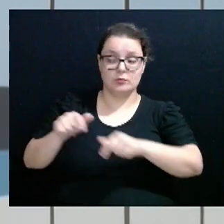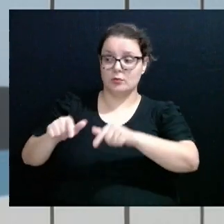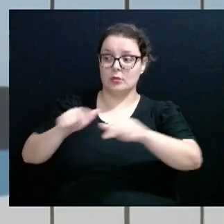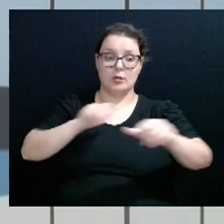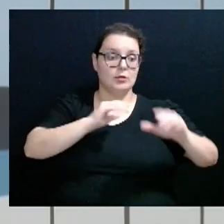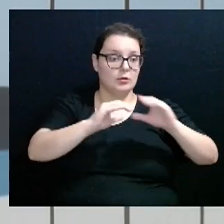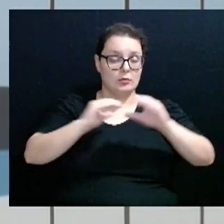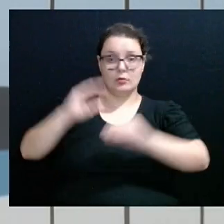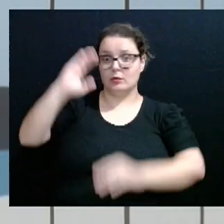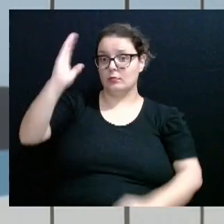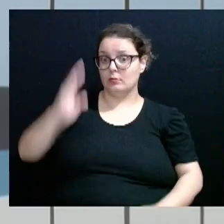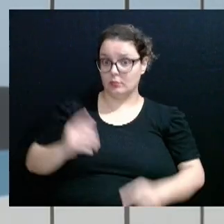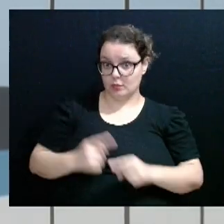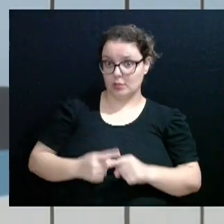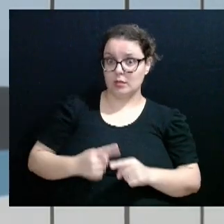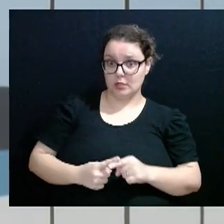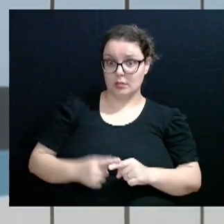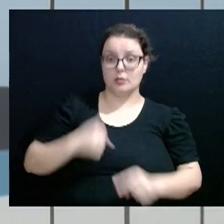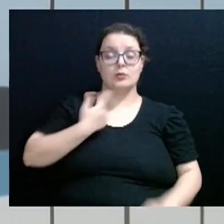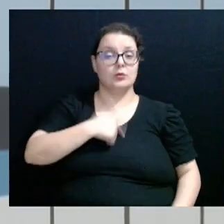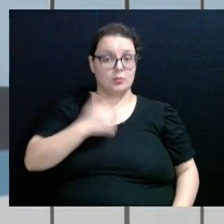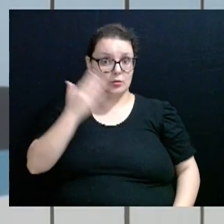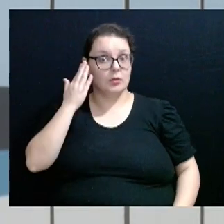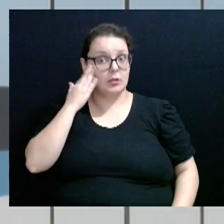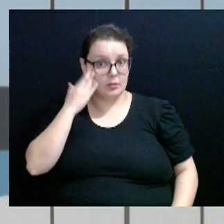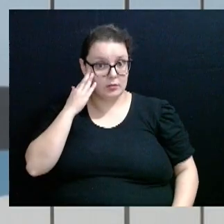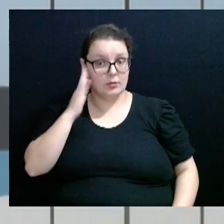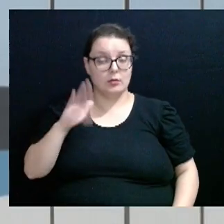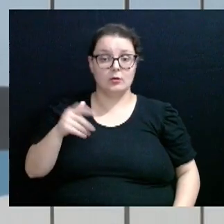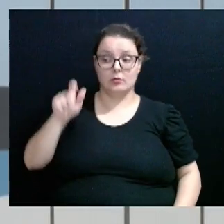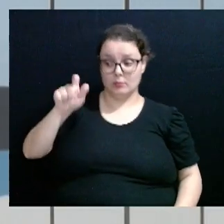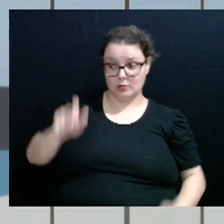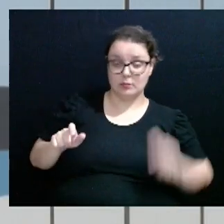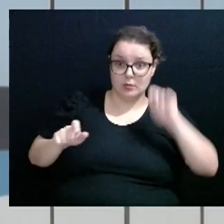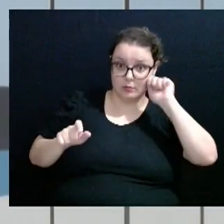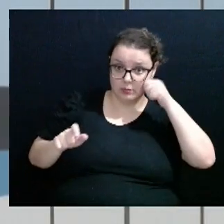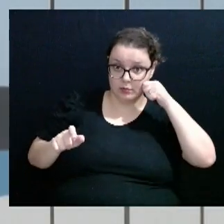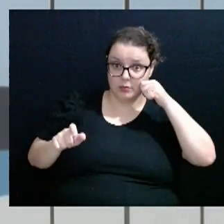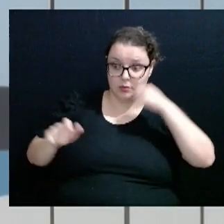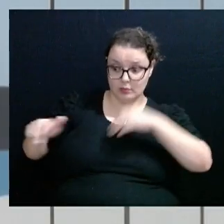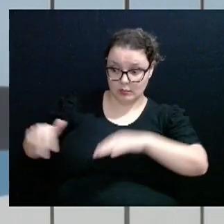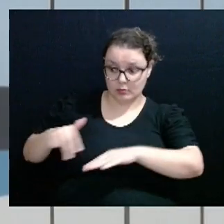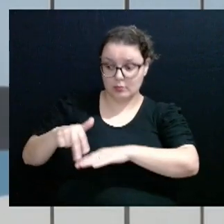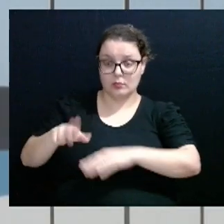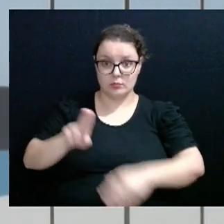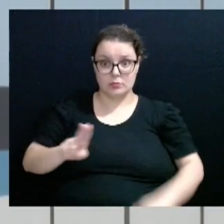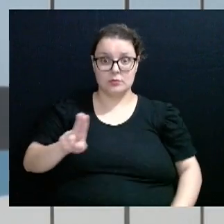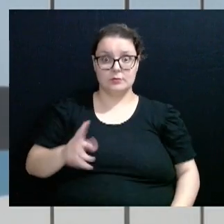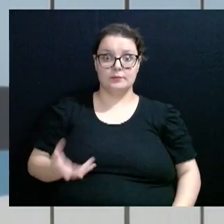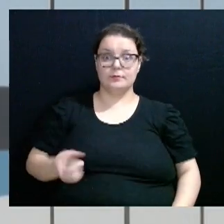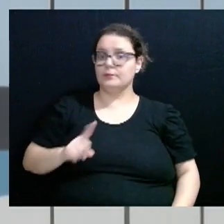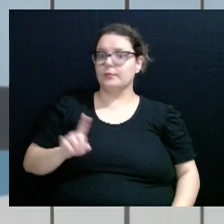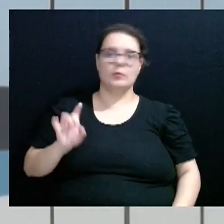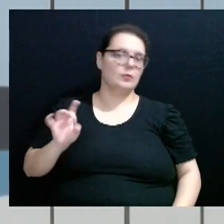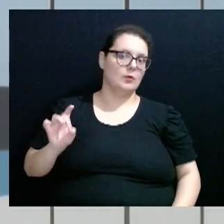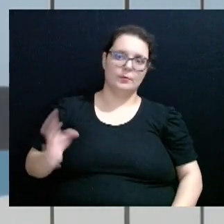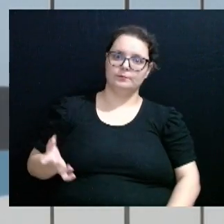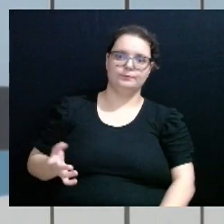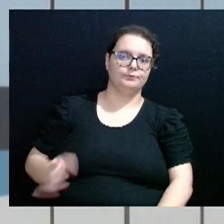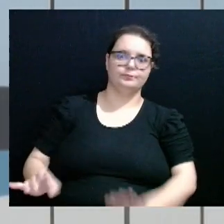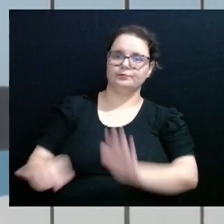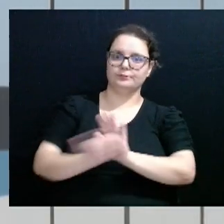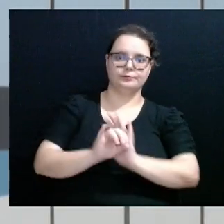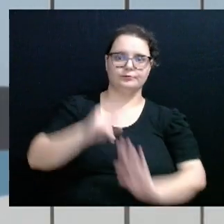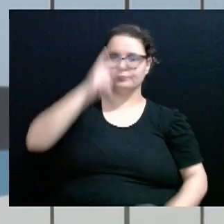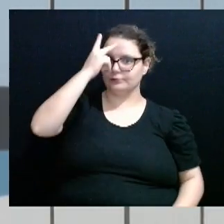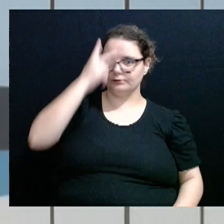porque a gente sabe que quando uma pessoa negra ocupa aquele espaço, ela não ocupa só a identidade dela, ela